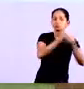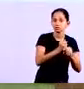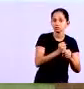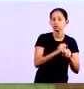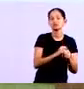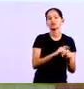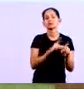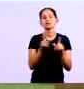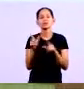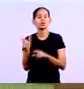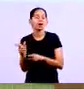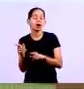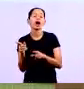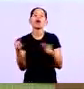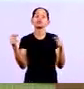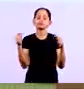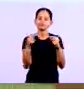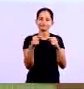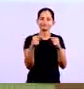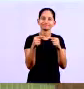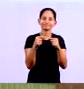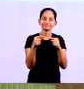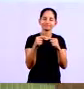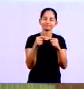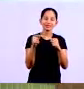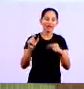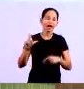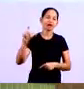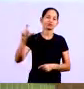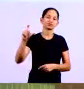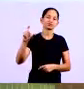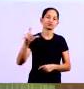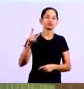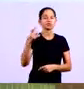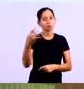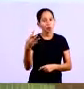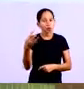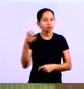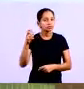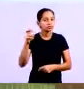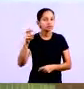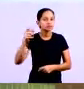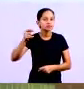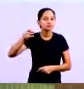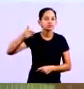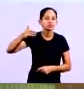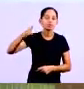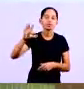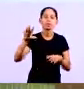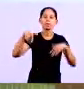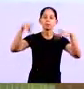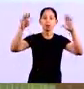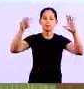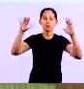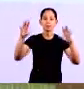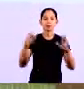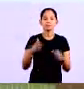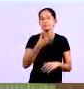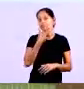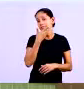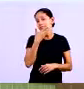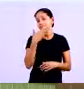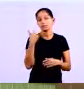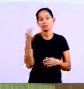Simples Nacional não vai servir mais para você, que ele vai aumentando a alíquota, ele começa de 4 e vai indo. Chega no momento que você fala, opa, é melhor ir para o